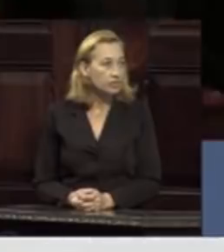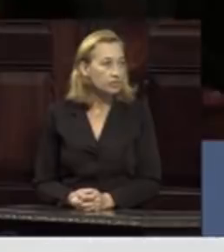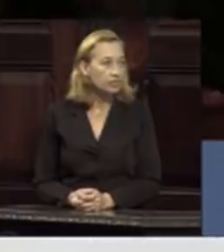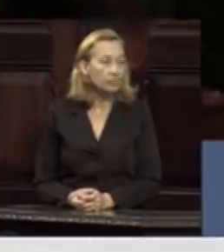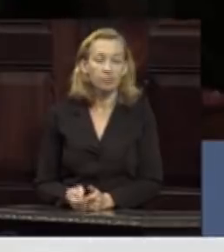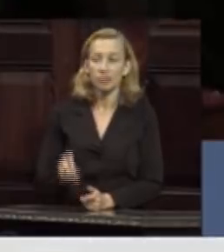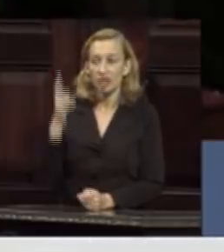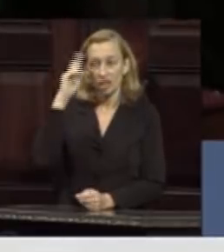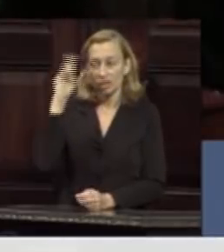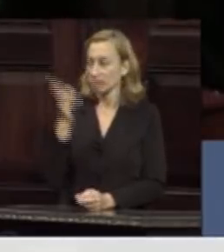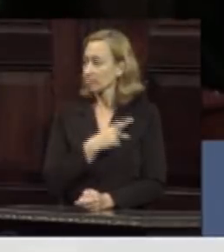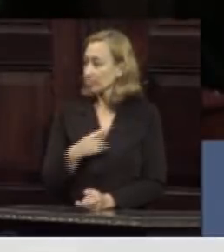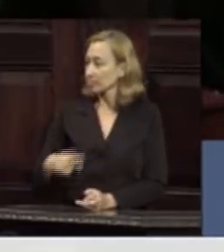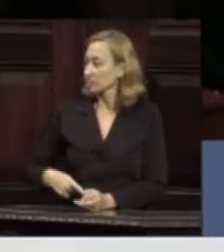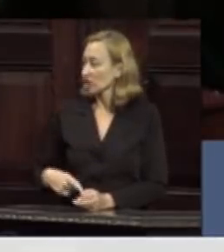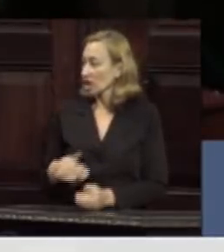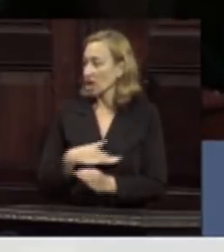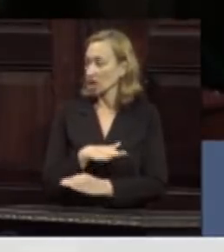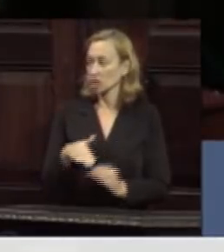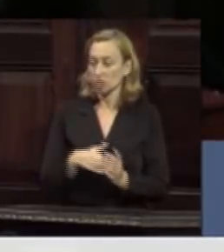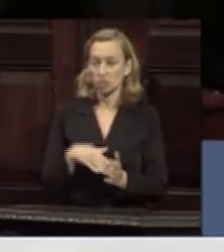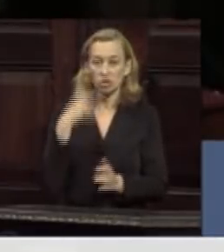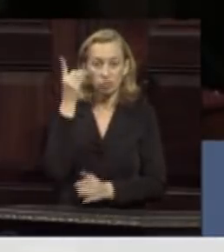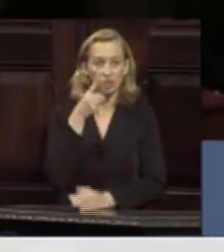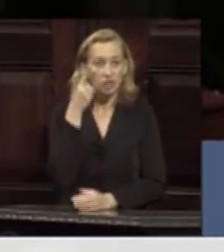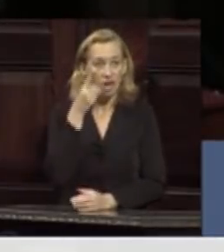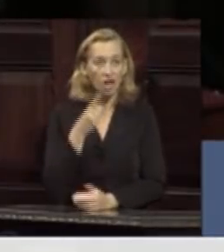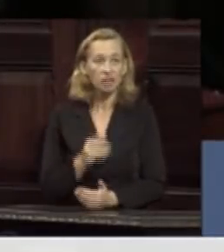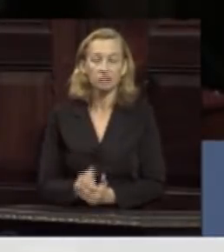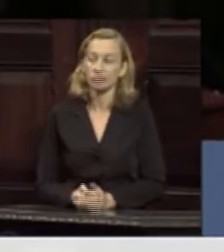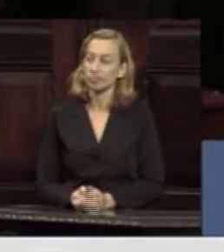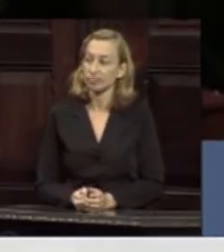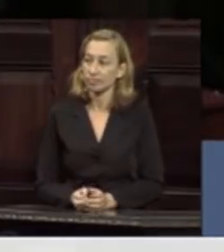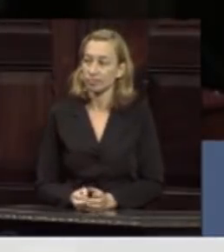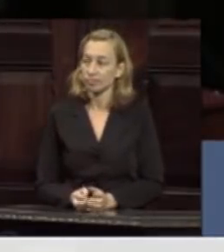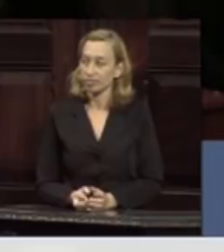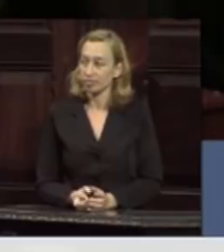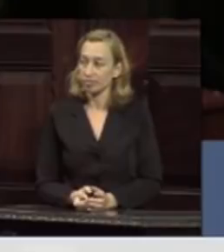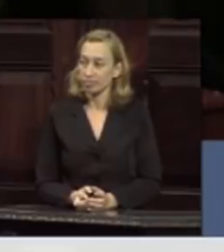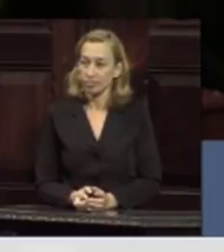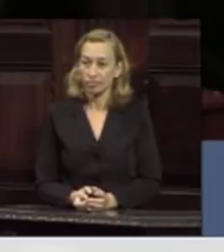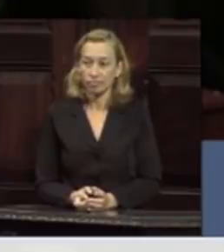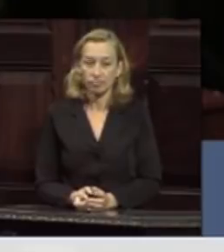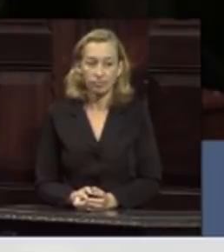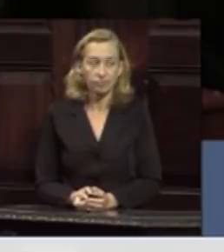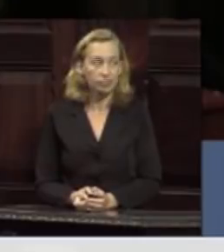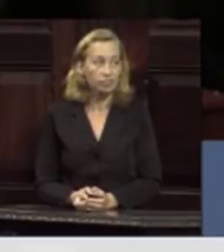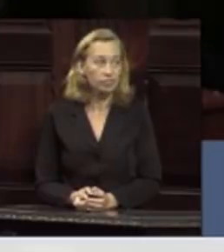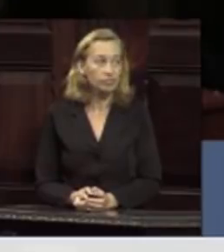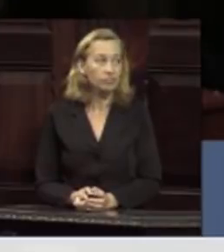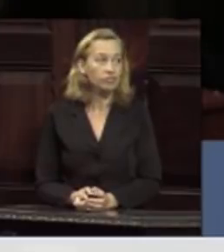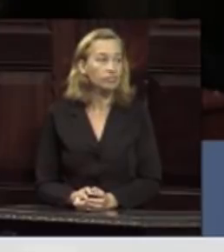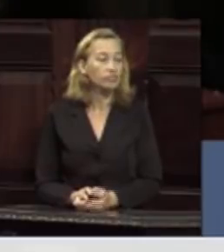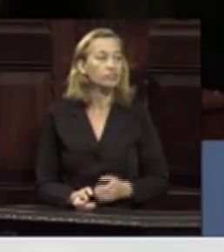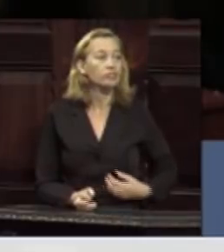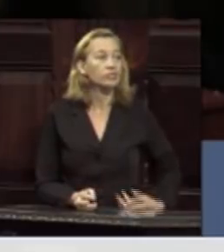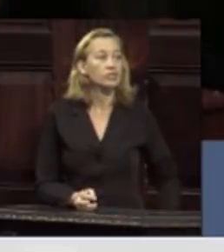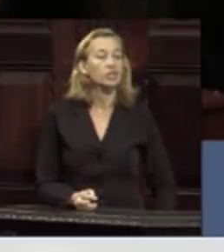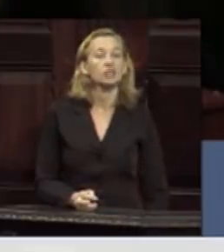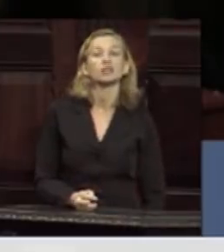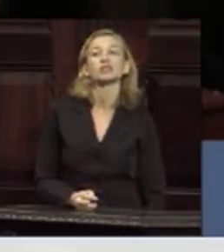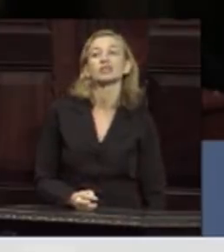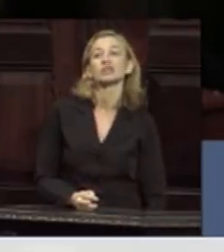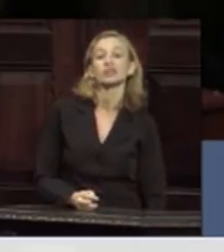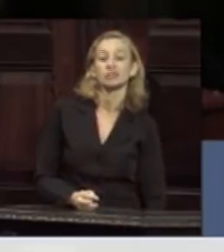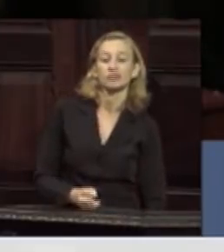Senhor presidente, senhoras e senhores deputados, em que pese o deputado Luiz Paulo estar bem